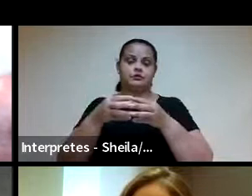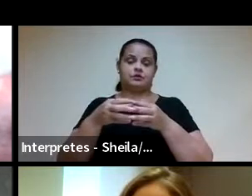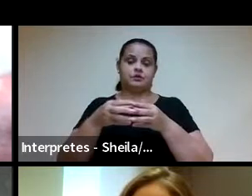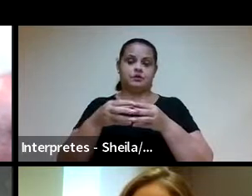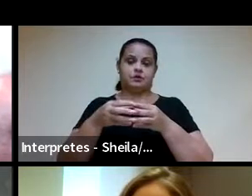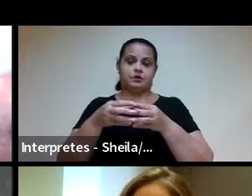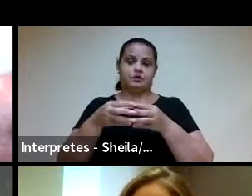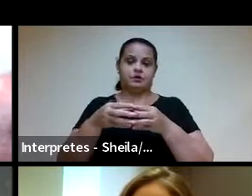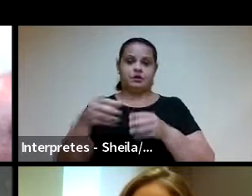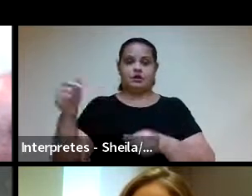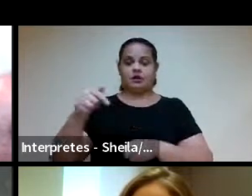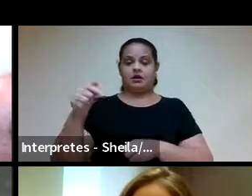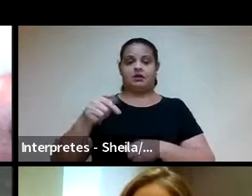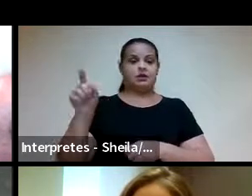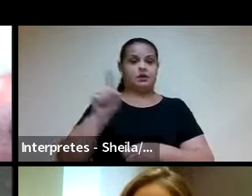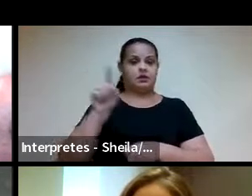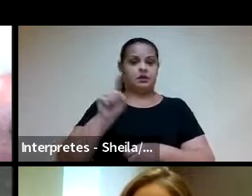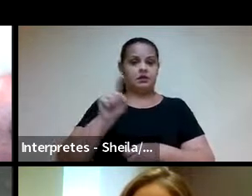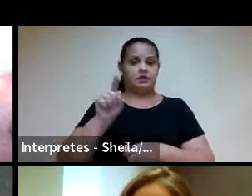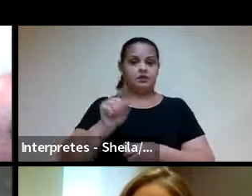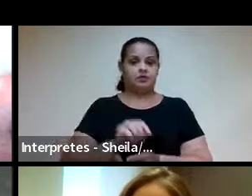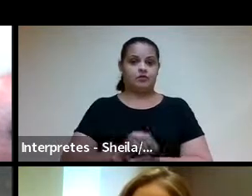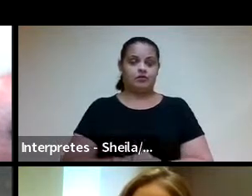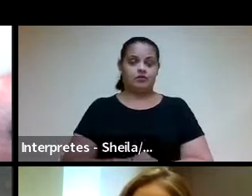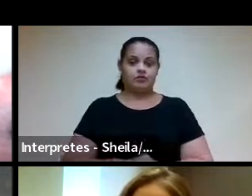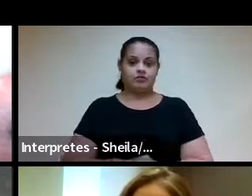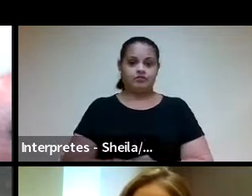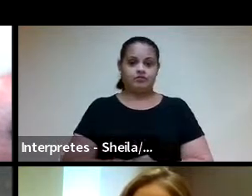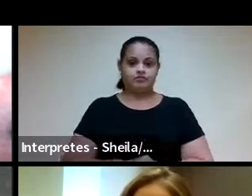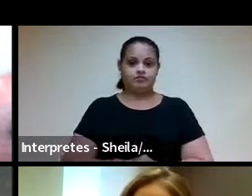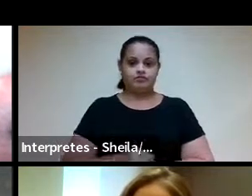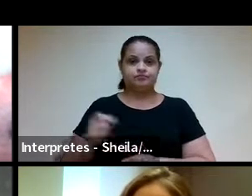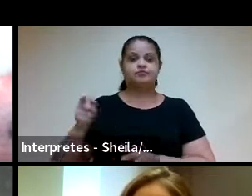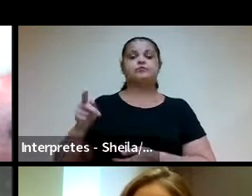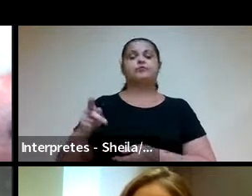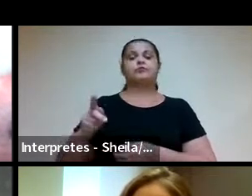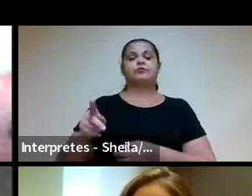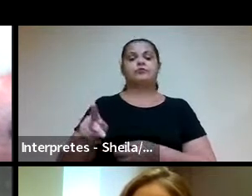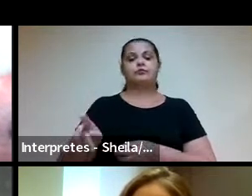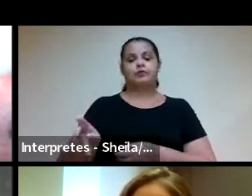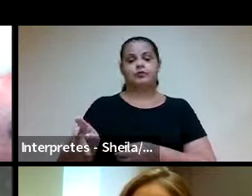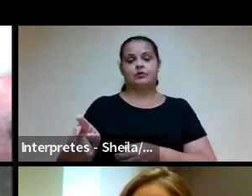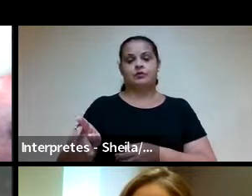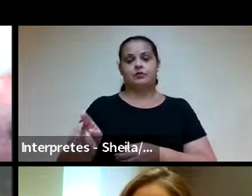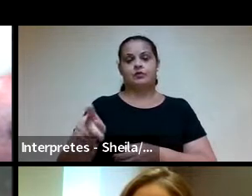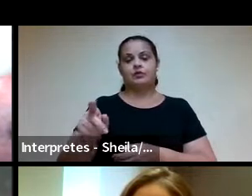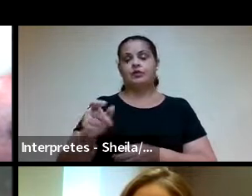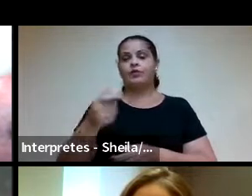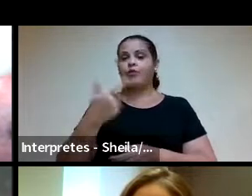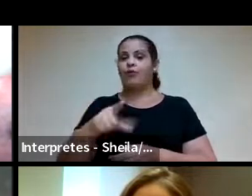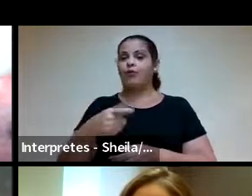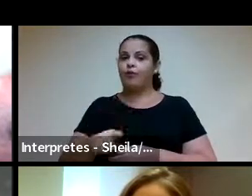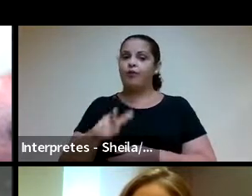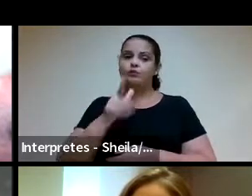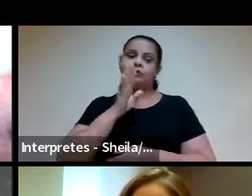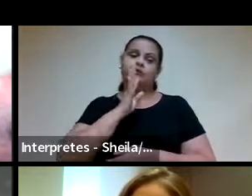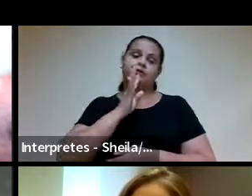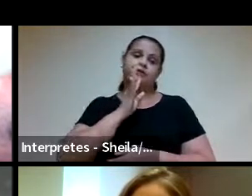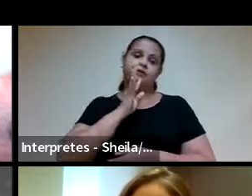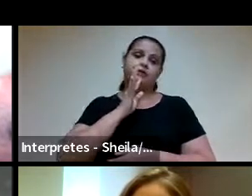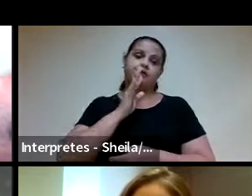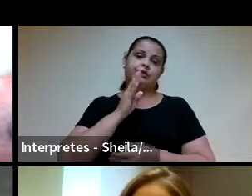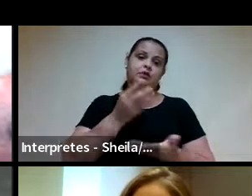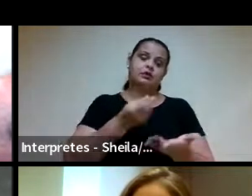de terceiro grau. Então, nesse sentido, nós pedimos o conhecimento, o não conhecimento do recurso da